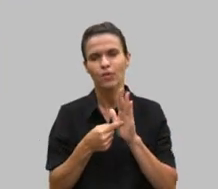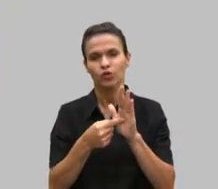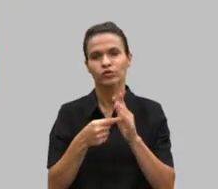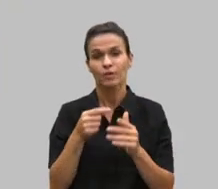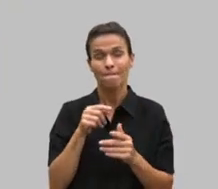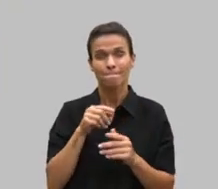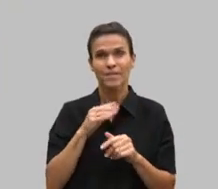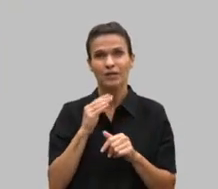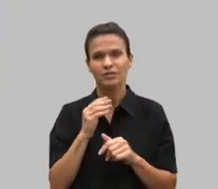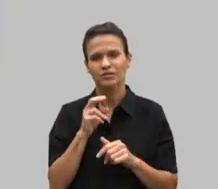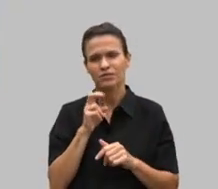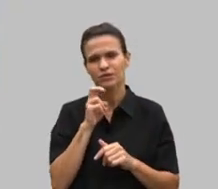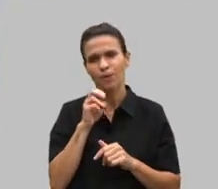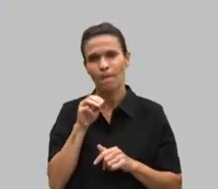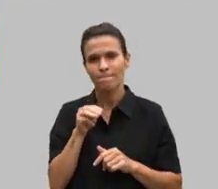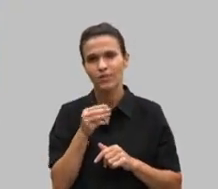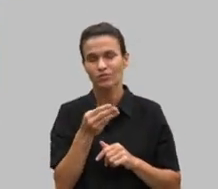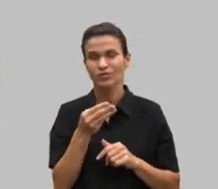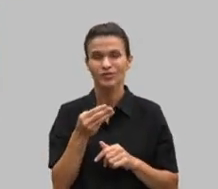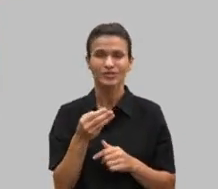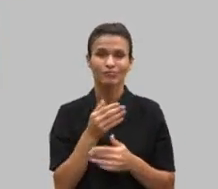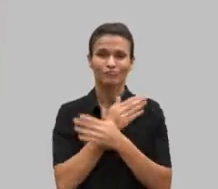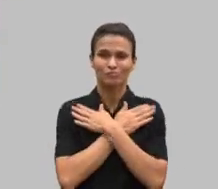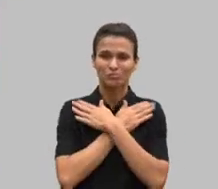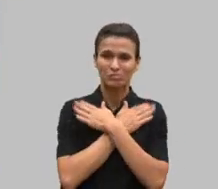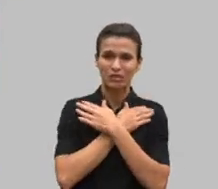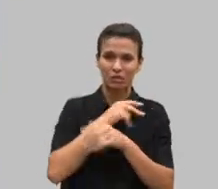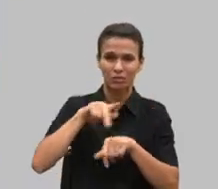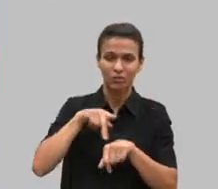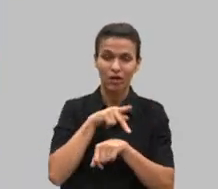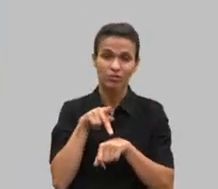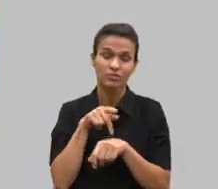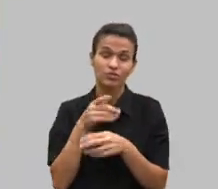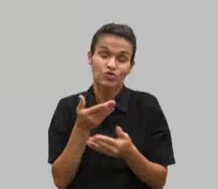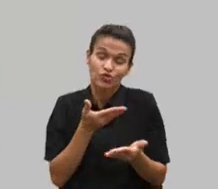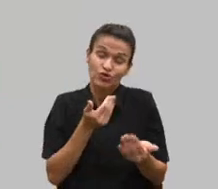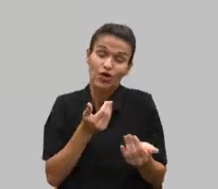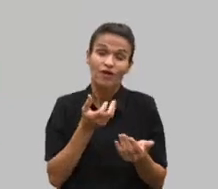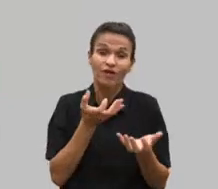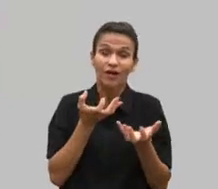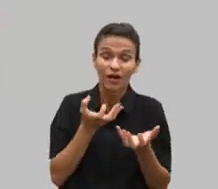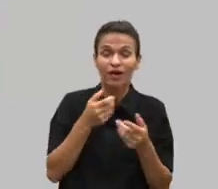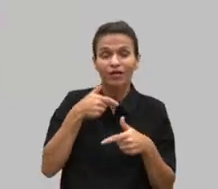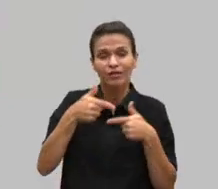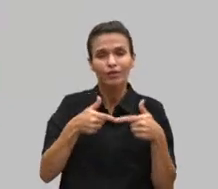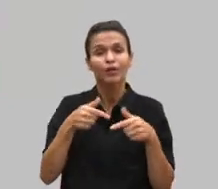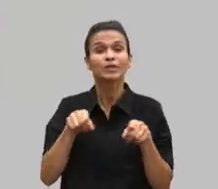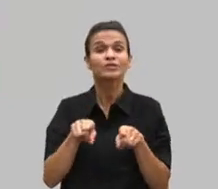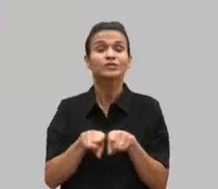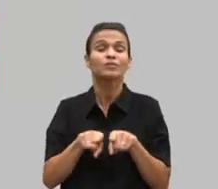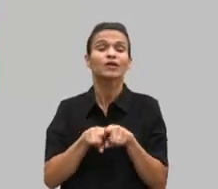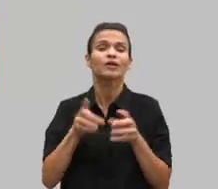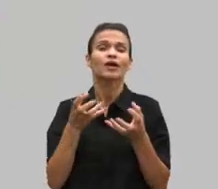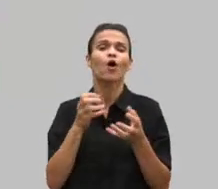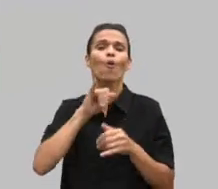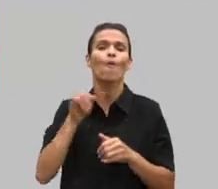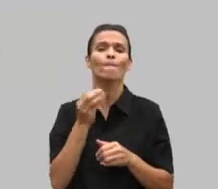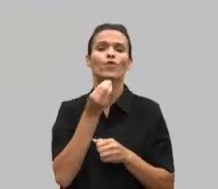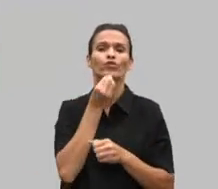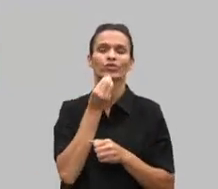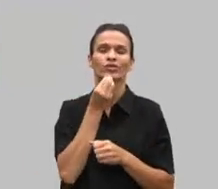jovens estão sem emprego no país e o que o jovem quer é não só o emprego em si é oportunidade porque quando ele tem oportunidade